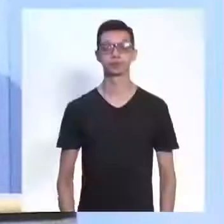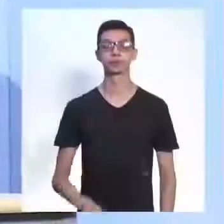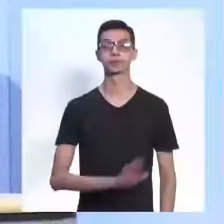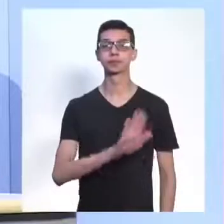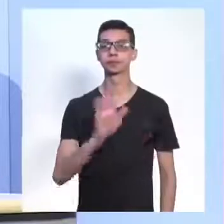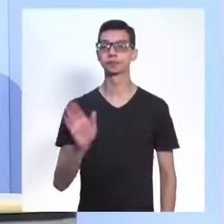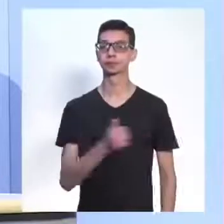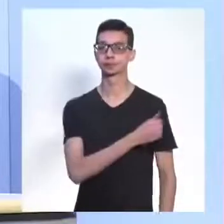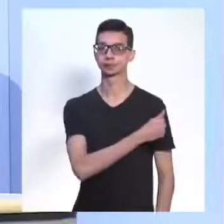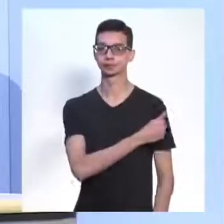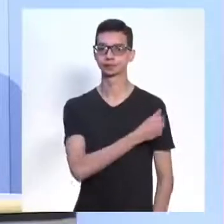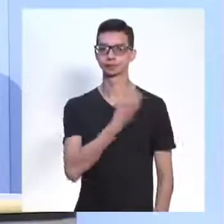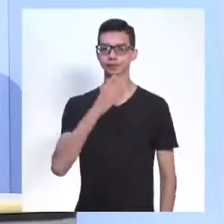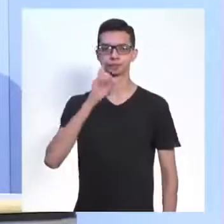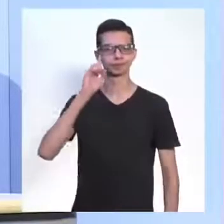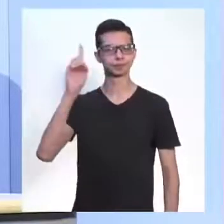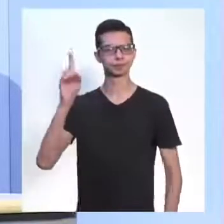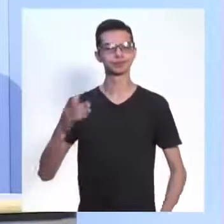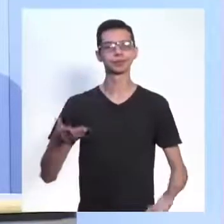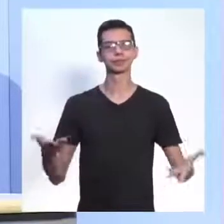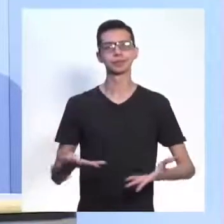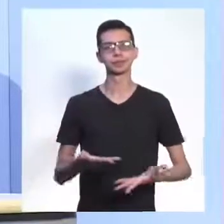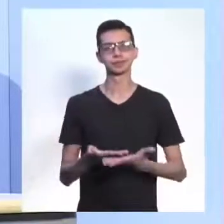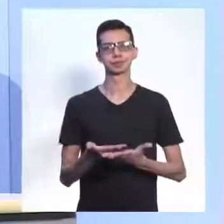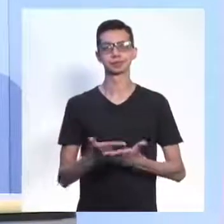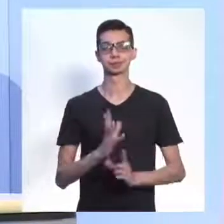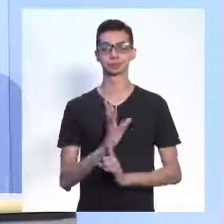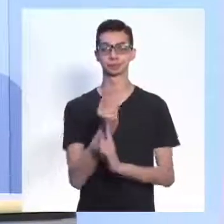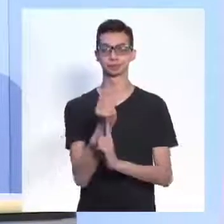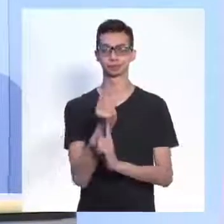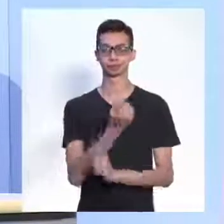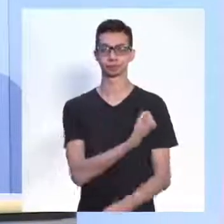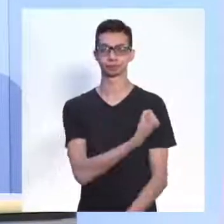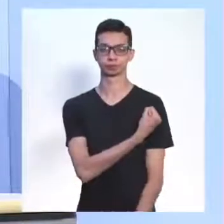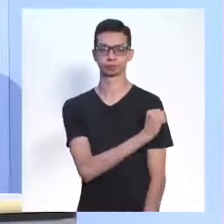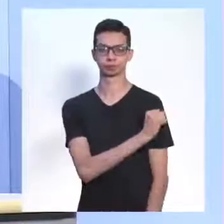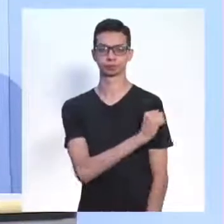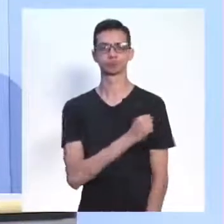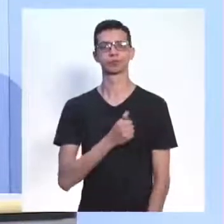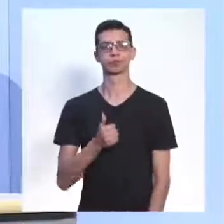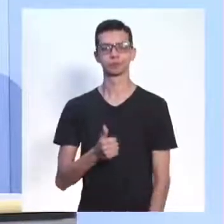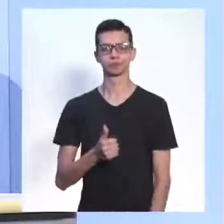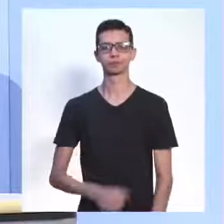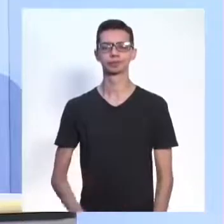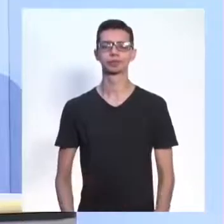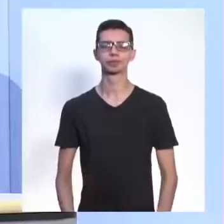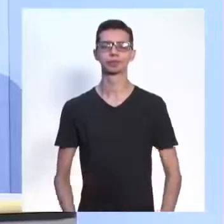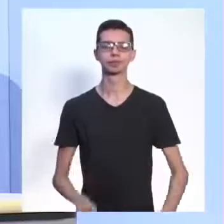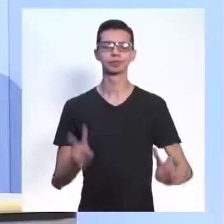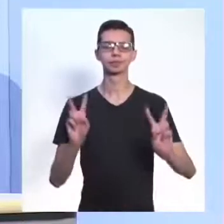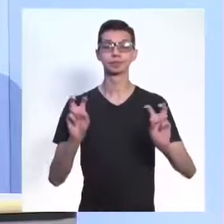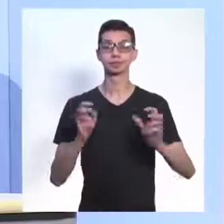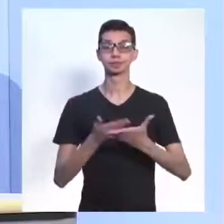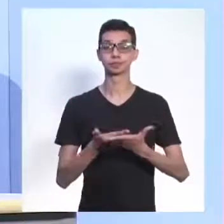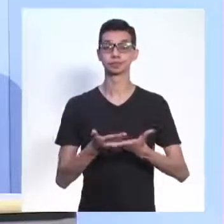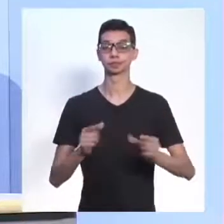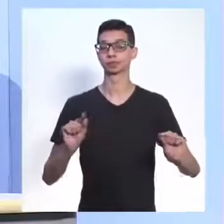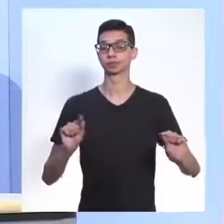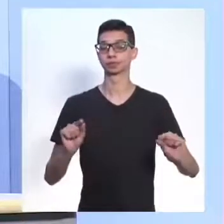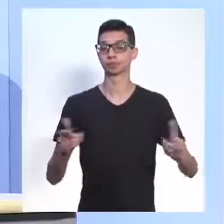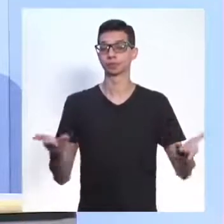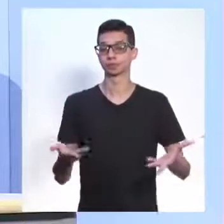Olá, alunos, bom dia. Esta é uma aula de arte para o 8º ano do ensino fundamental. O tema de nossa aula hoje é composição